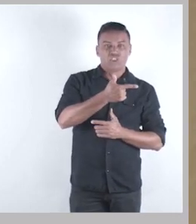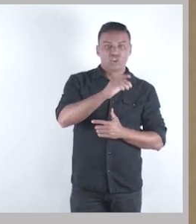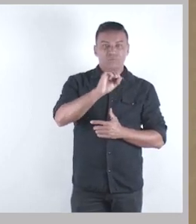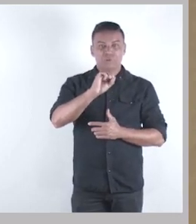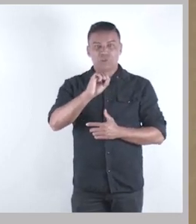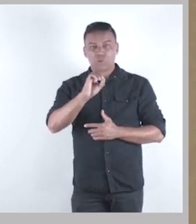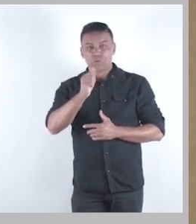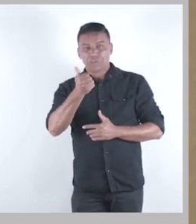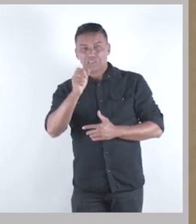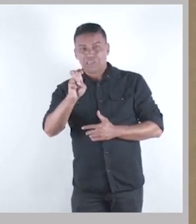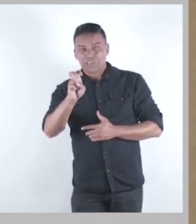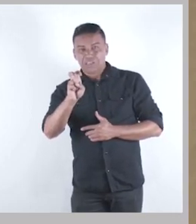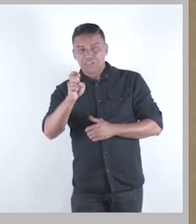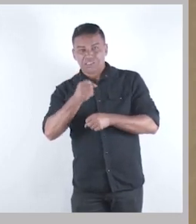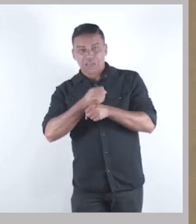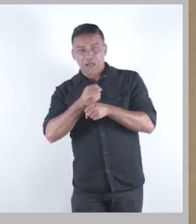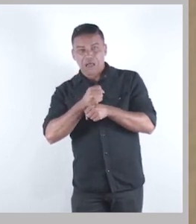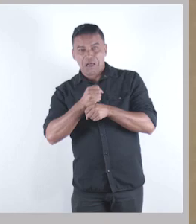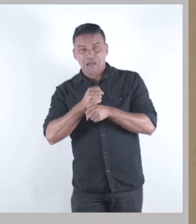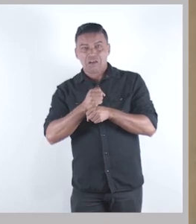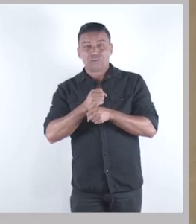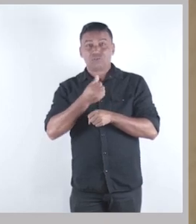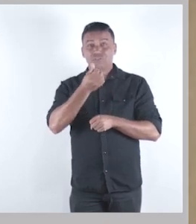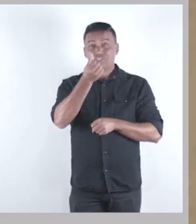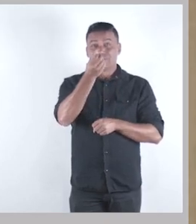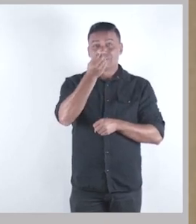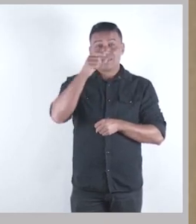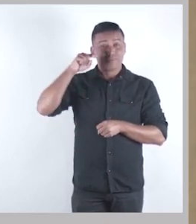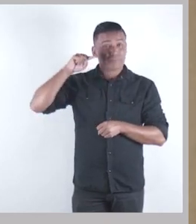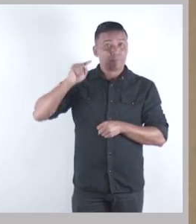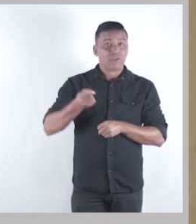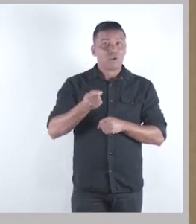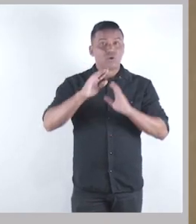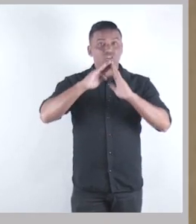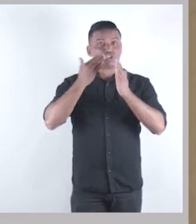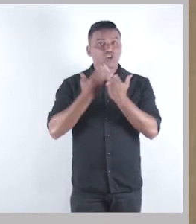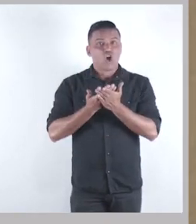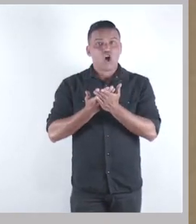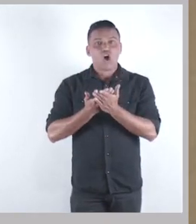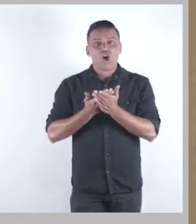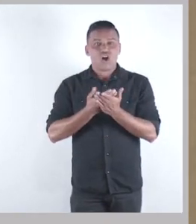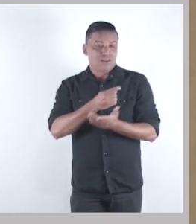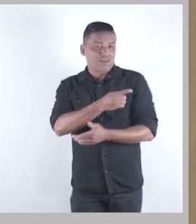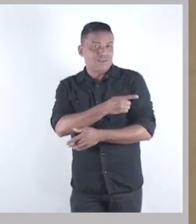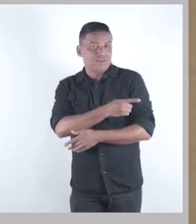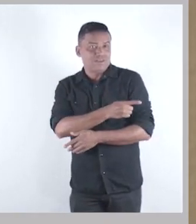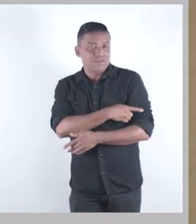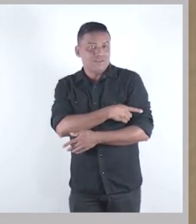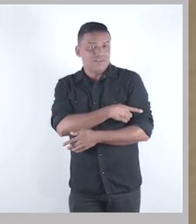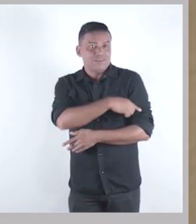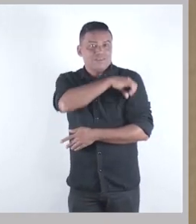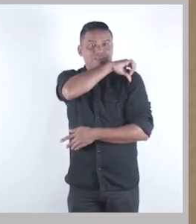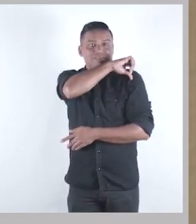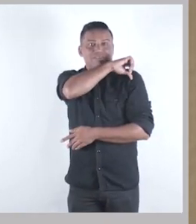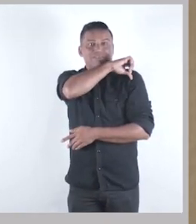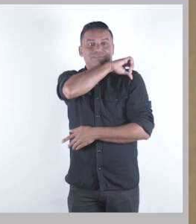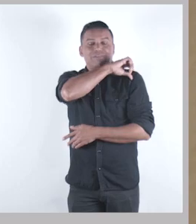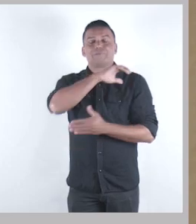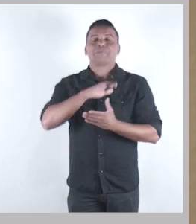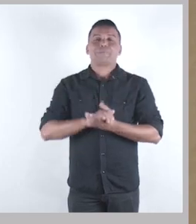2015, cerca de 16 mil escolas primárias. Ora, das 16 mil escolas primárias, eu acho